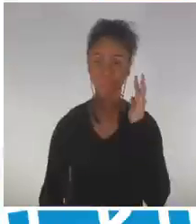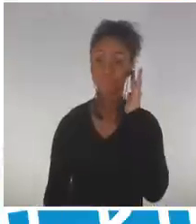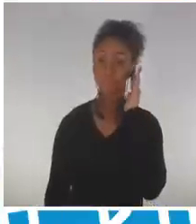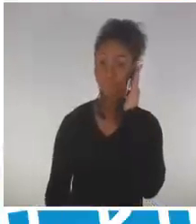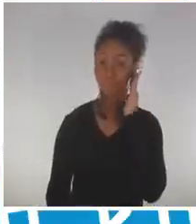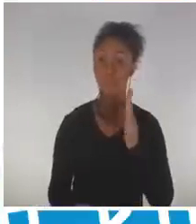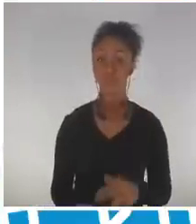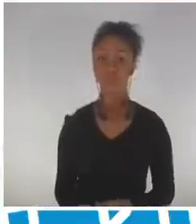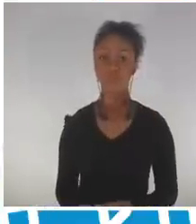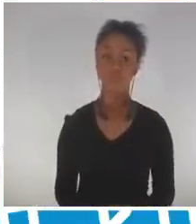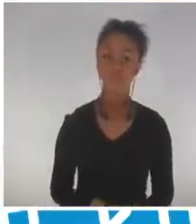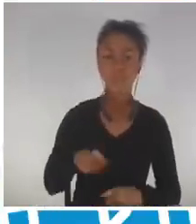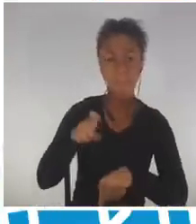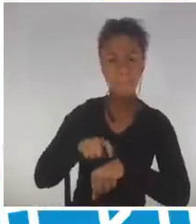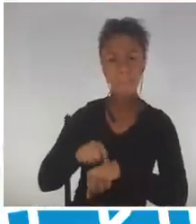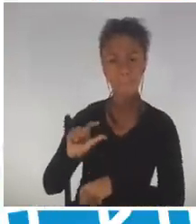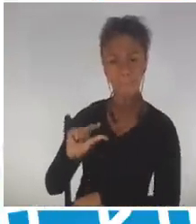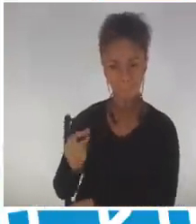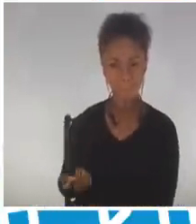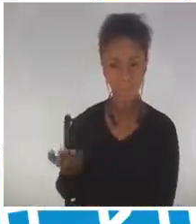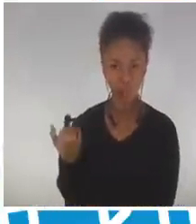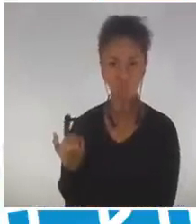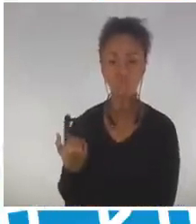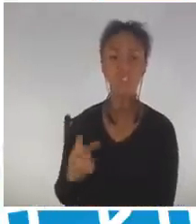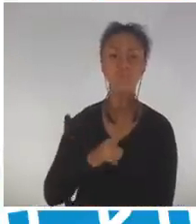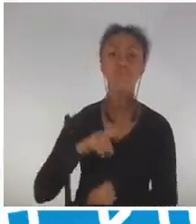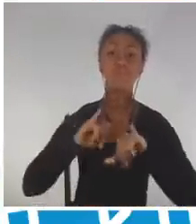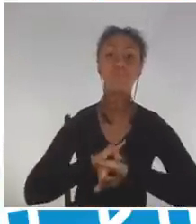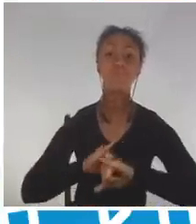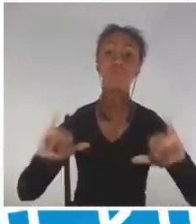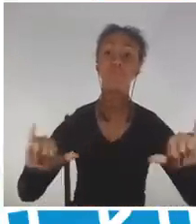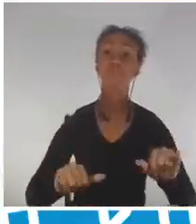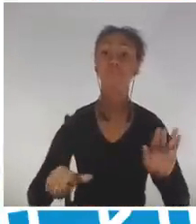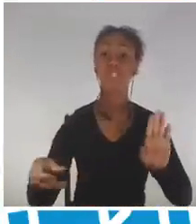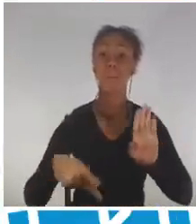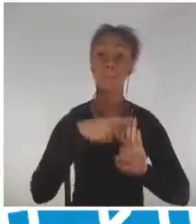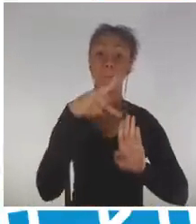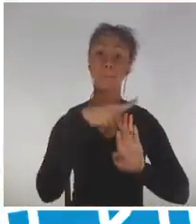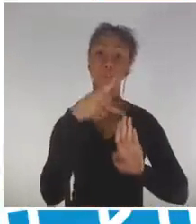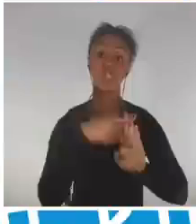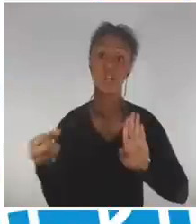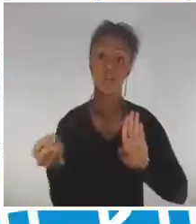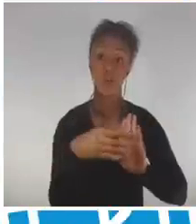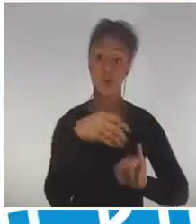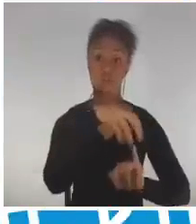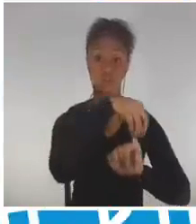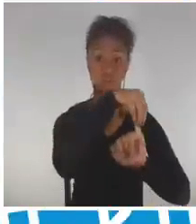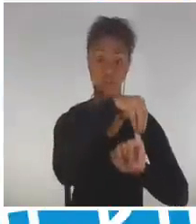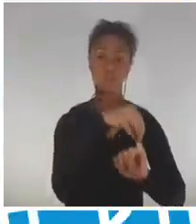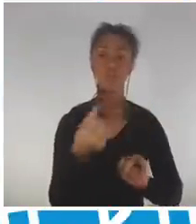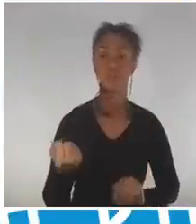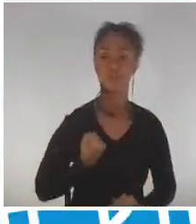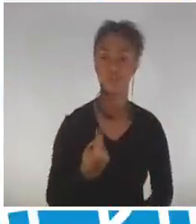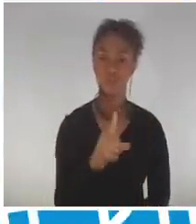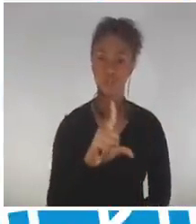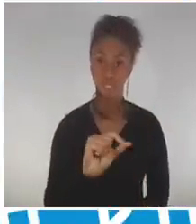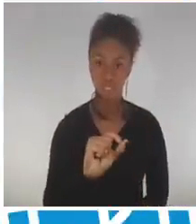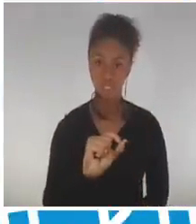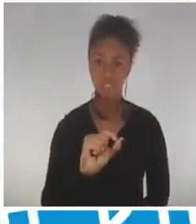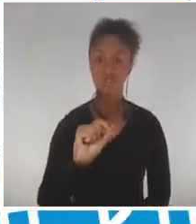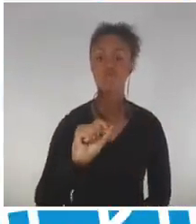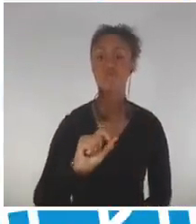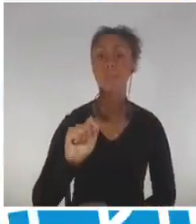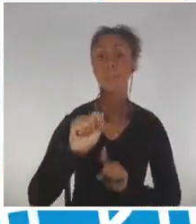Recentemente, quer dizer, foi publicada uma nova portaria do INEP, né, portaria número 10, de 8 de janeiro de 21,